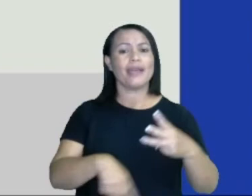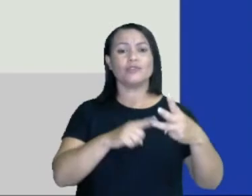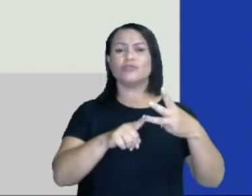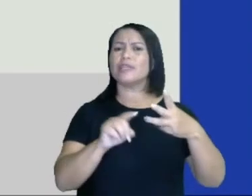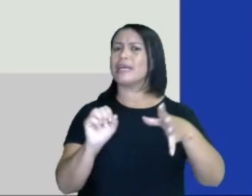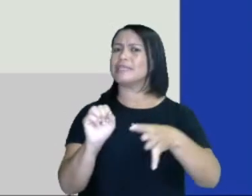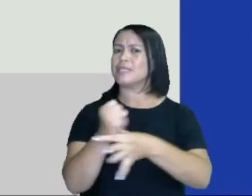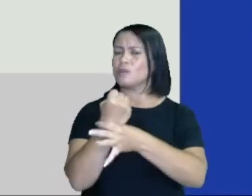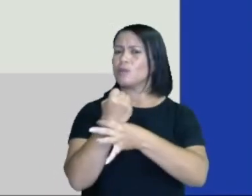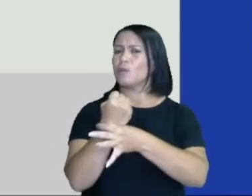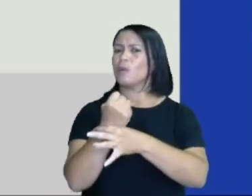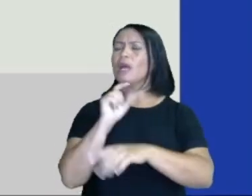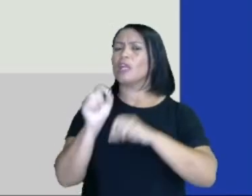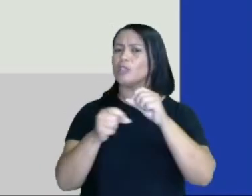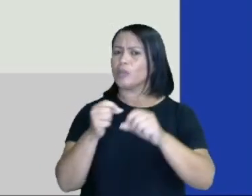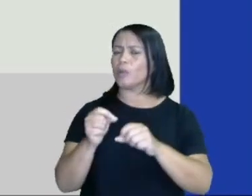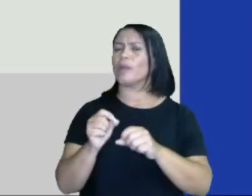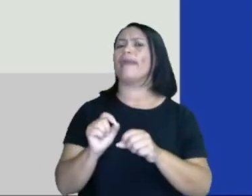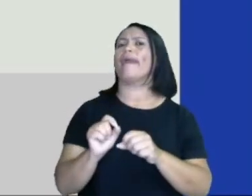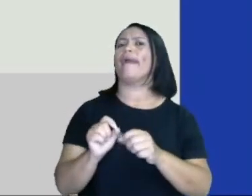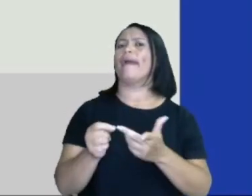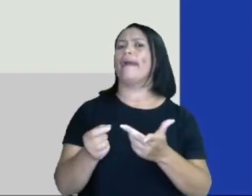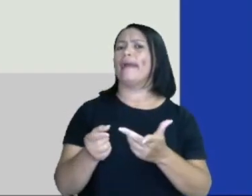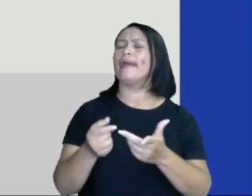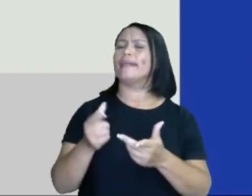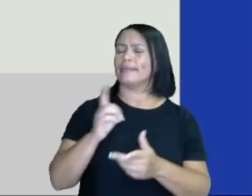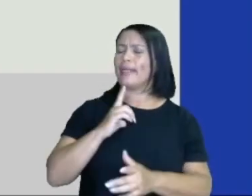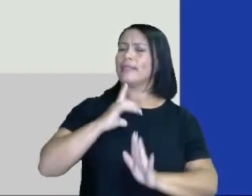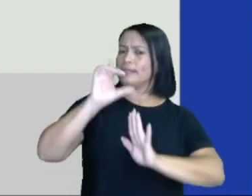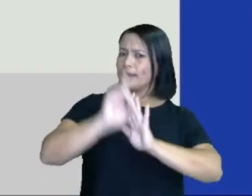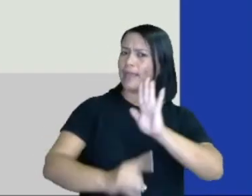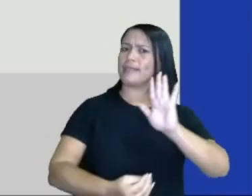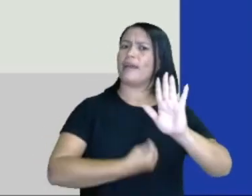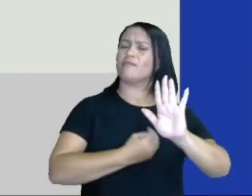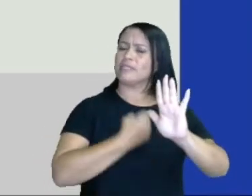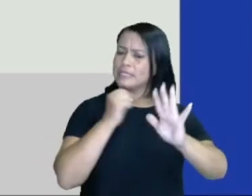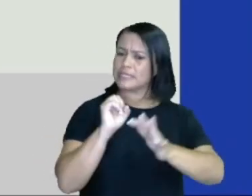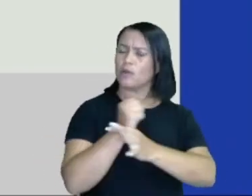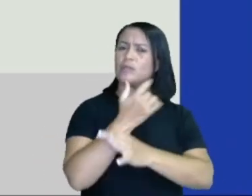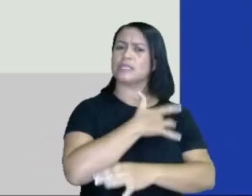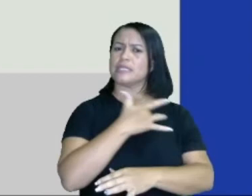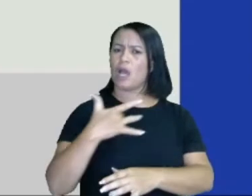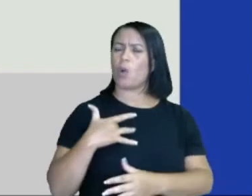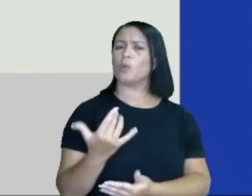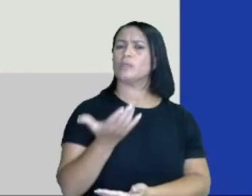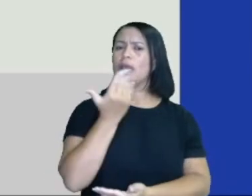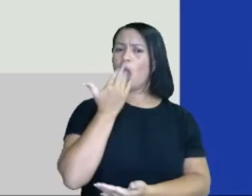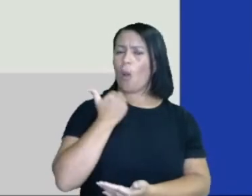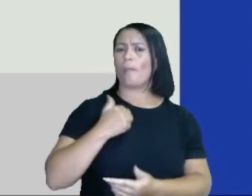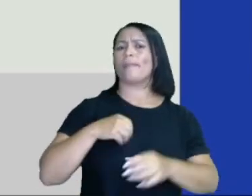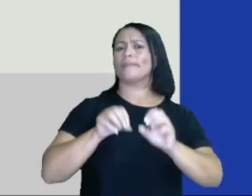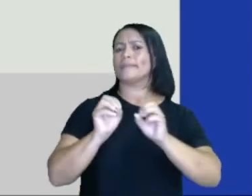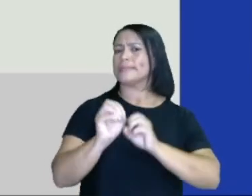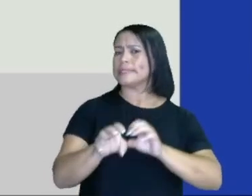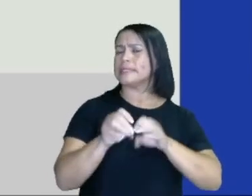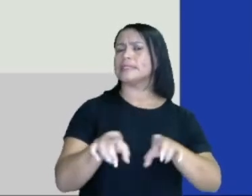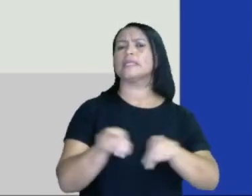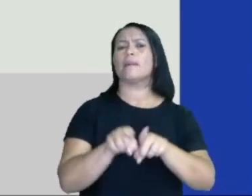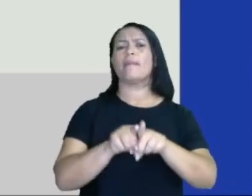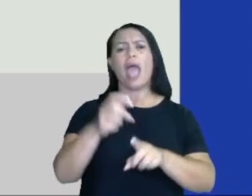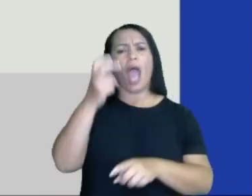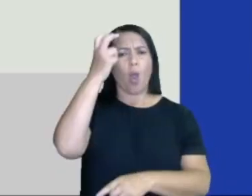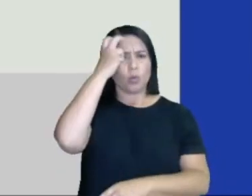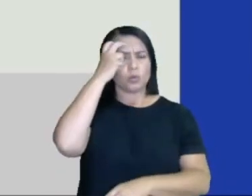mulheres condições para o exercício efetivo dos direitos à vida, à segurança, à saúde, à alimentação, à educação, à